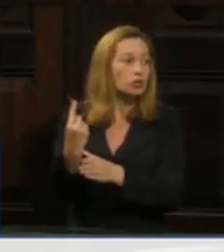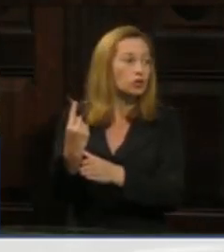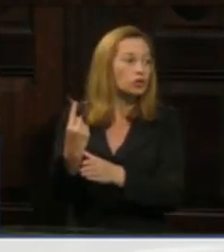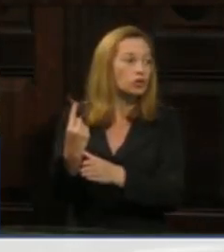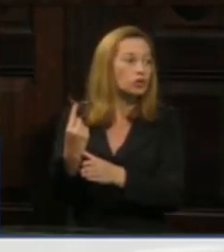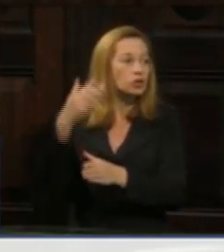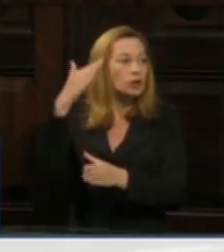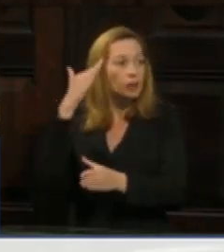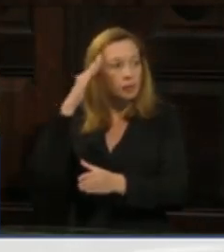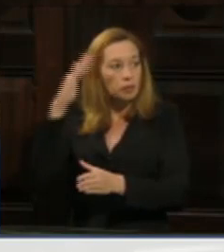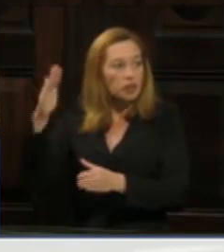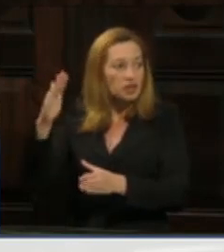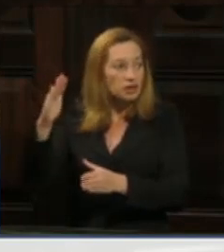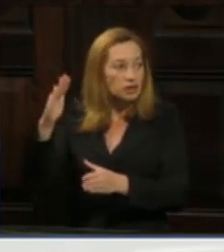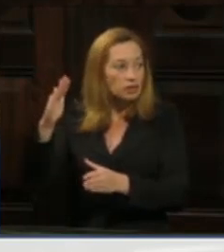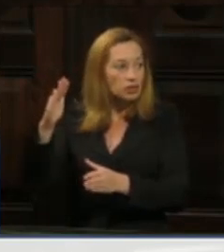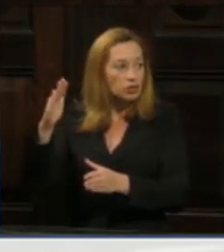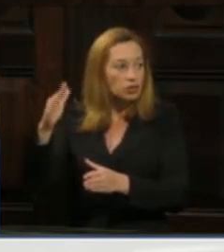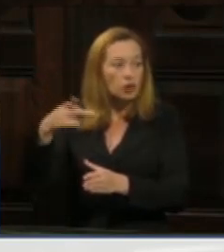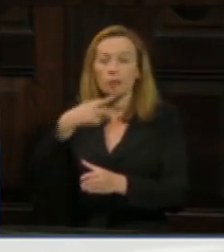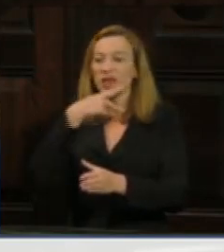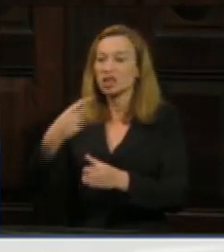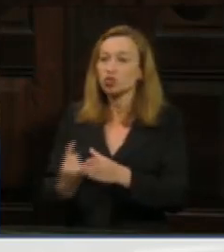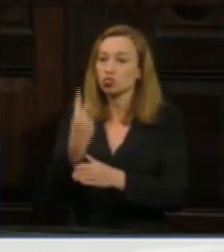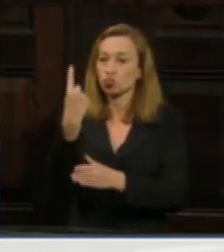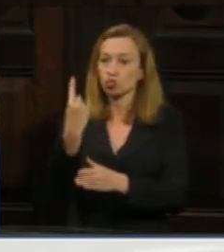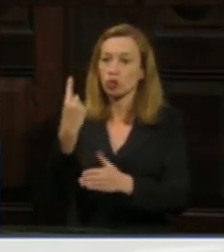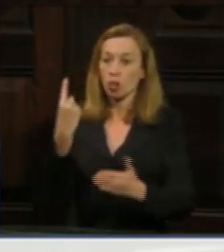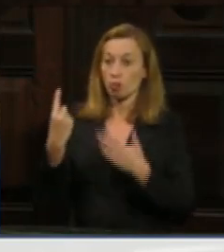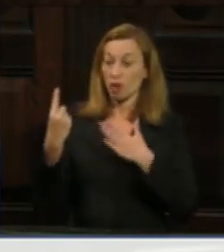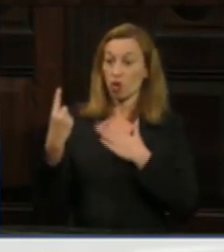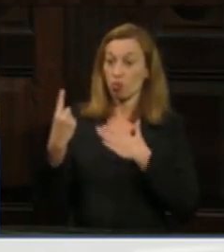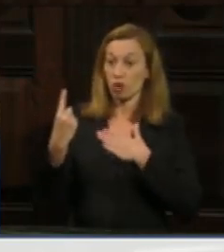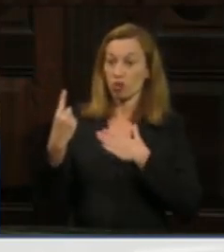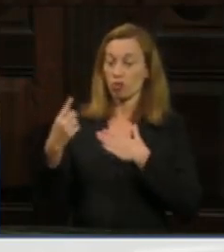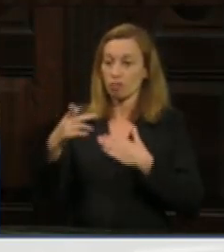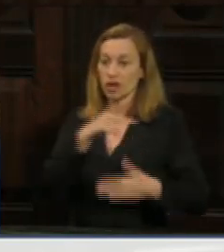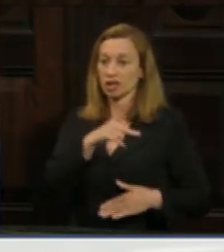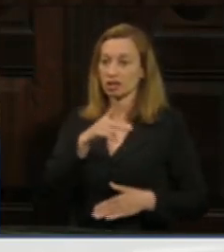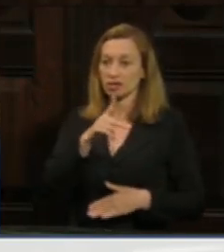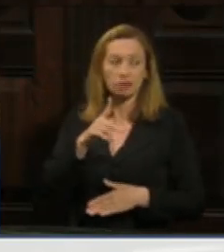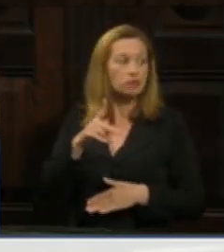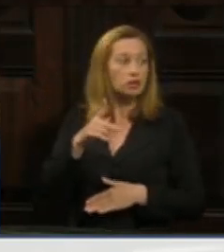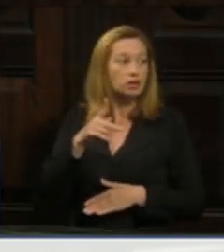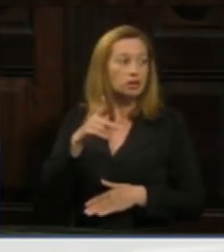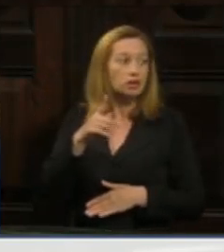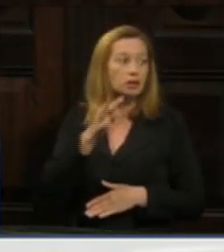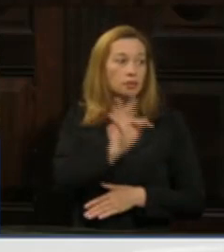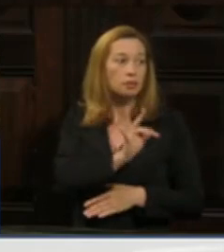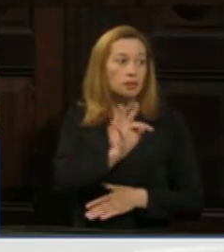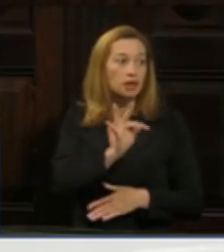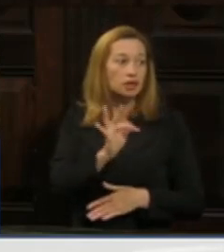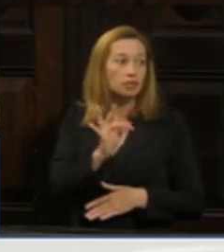disse ontem, quando tratei especificamente daquilo que considera a prisão arbitrária do prefeito de Niterói, Rodrigo